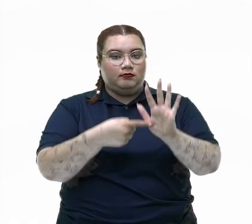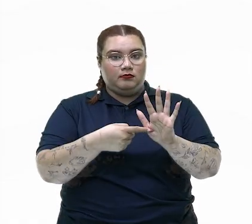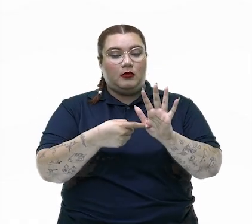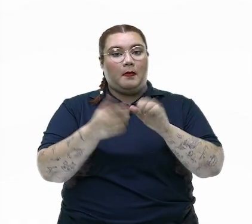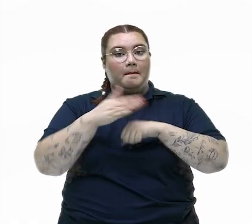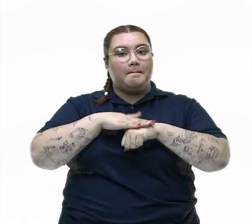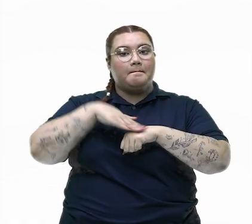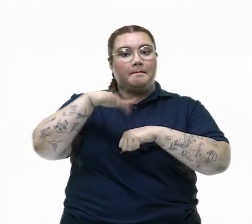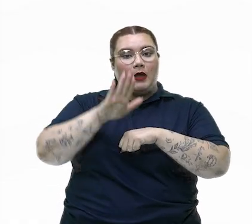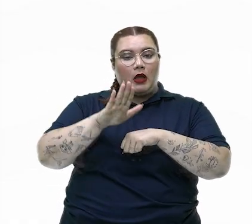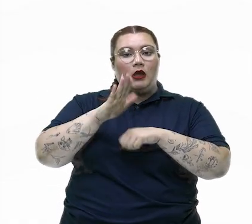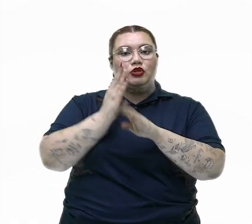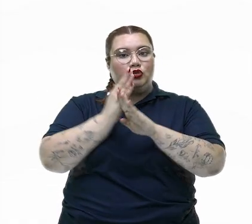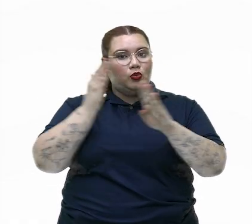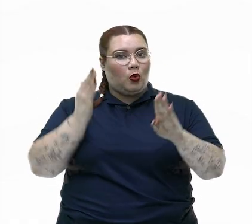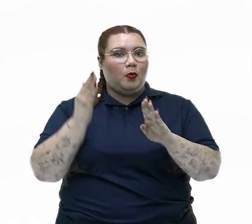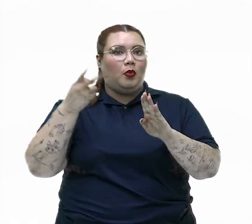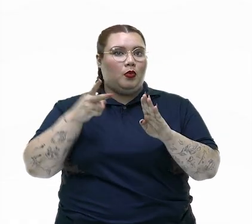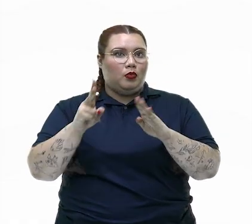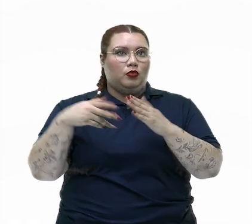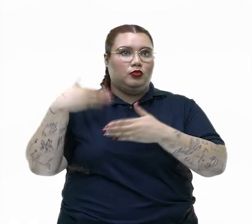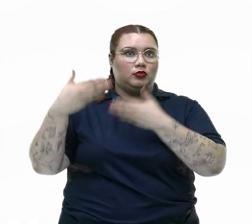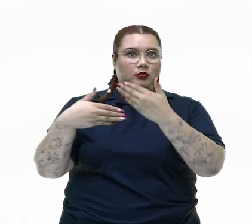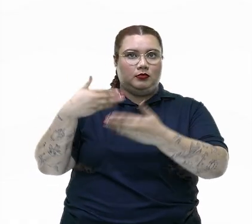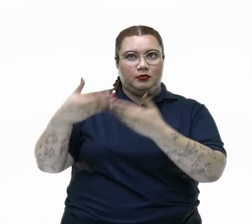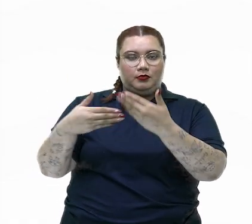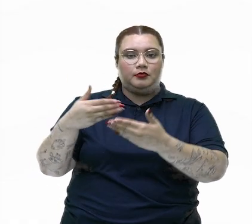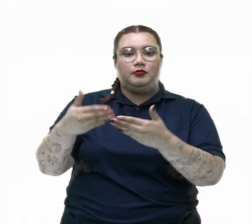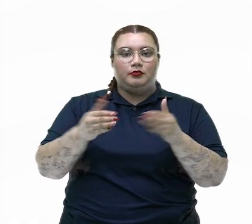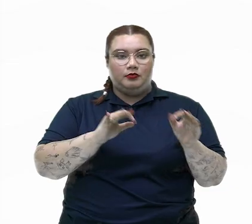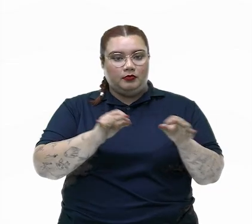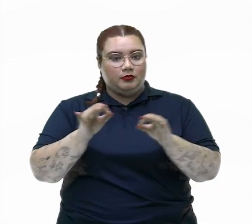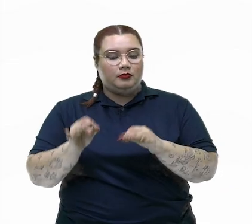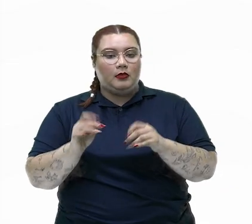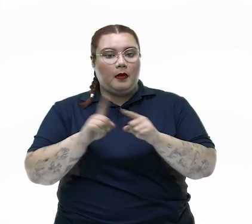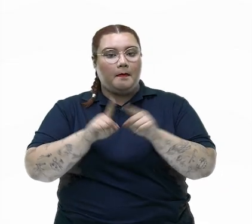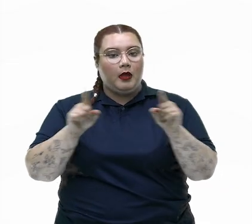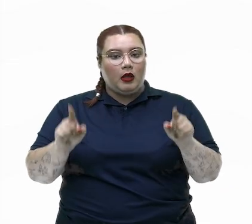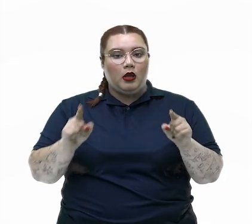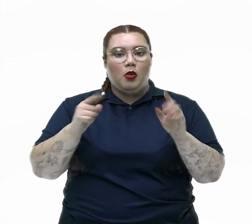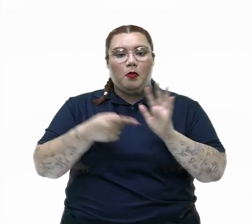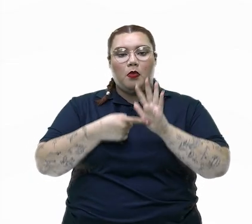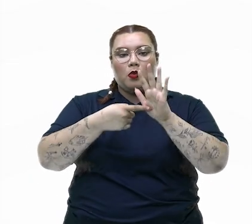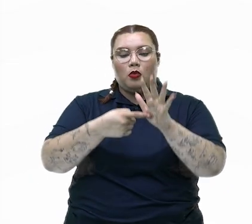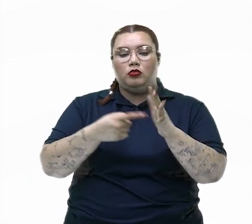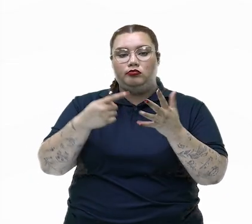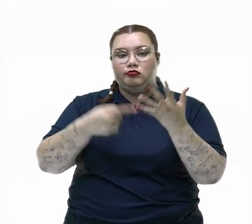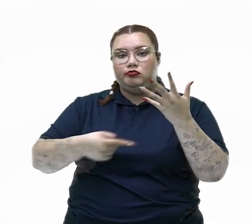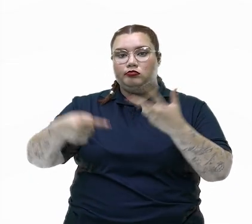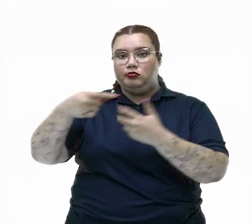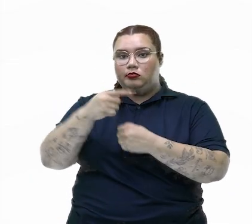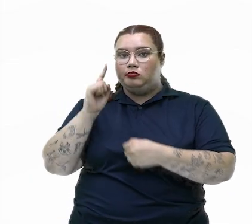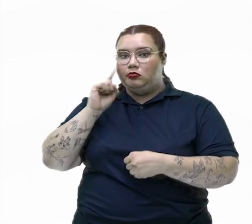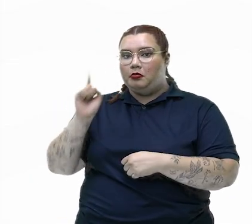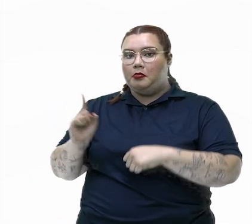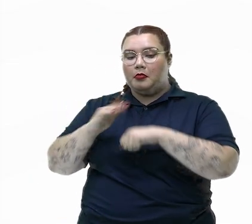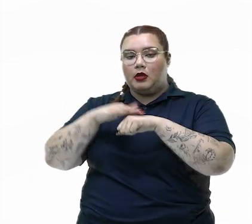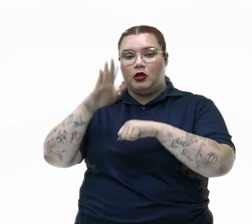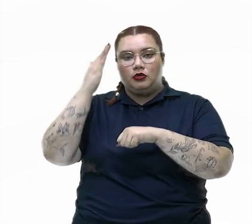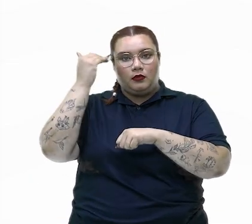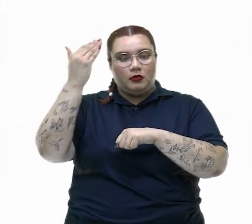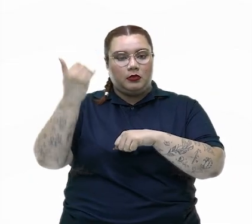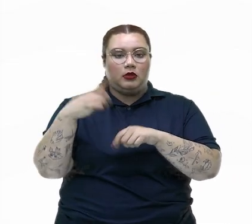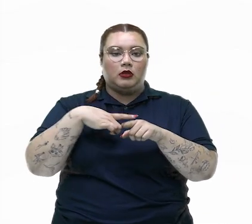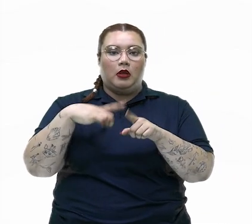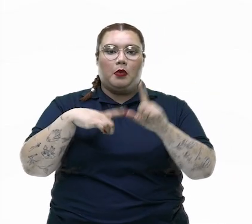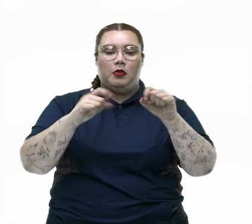né? E ainda se descobrem muito mais a cada dia, né? Mas aqui a gente pode citar algumas delas bem conhecidas.